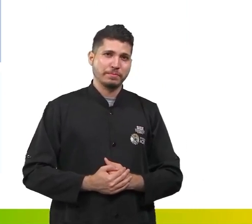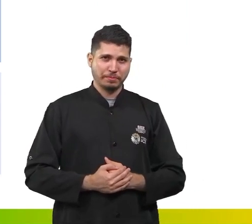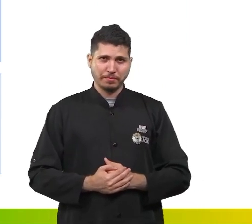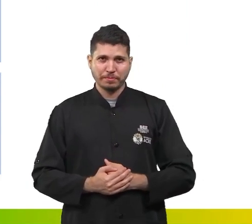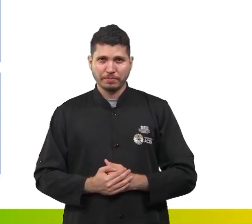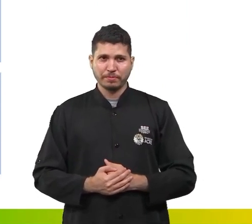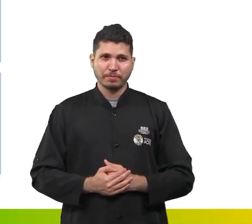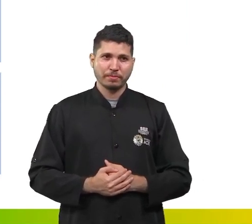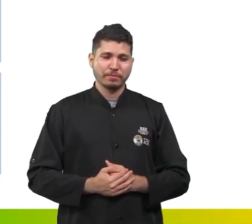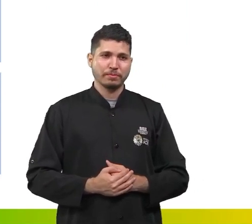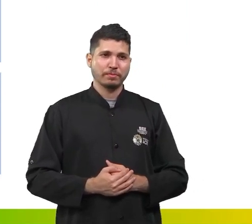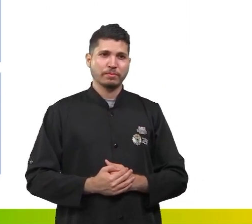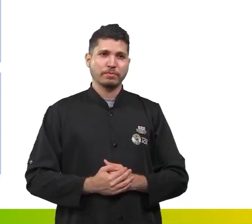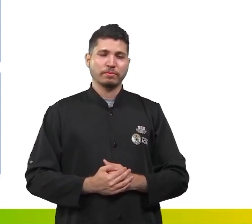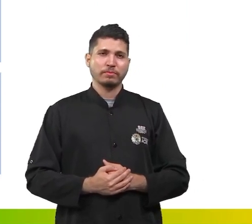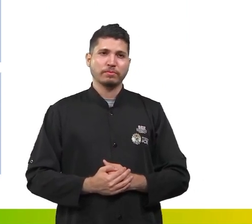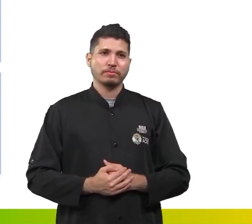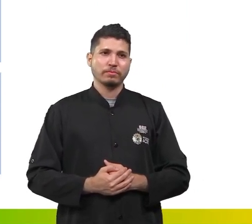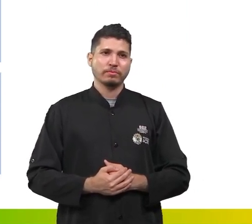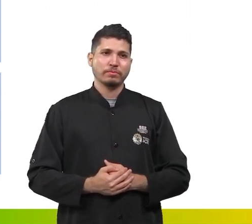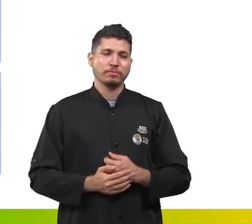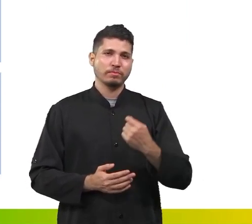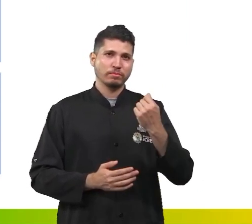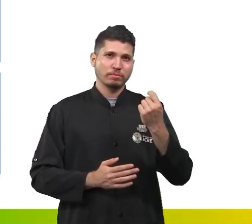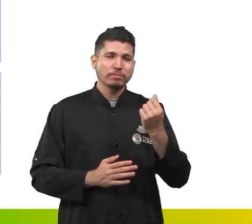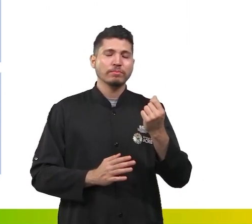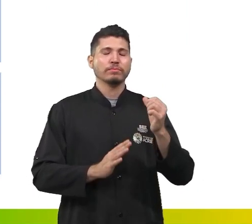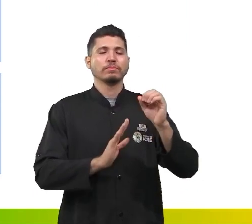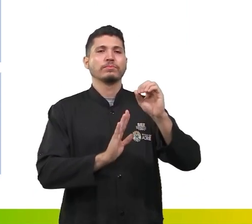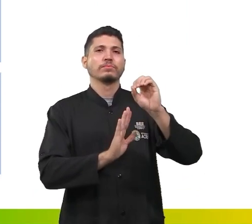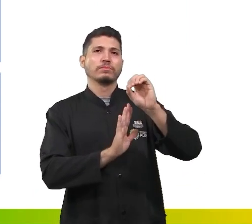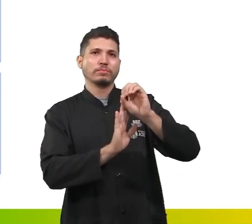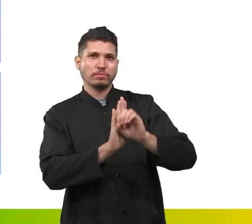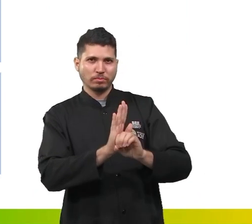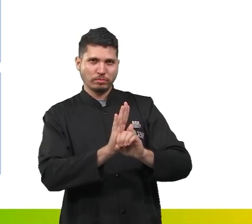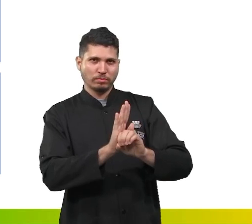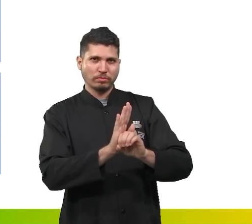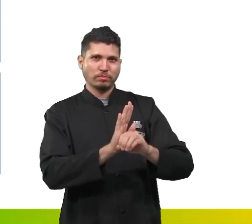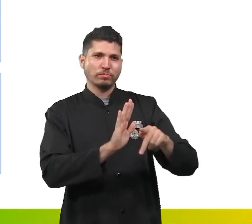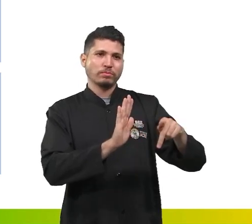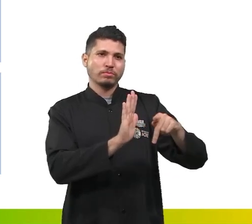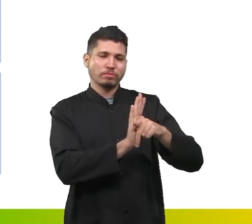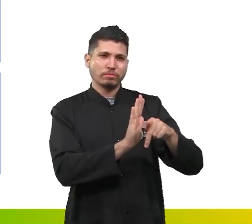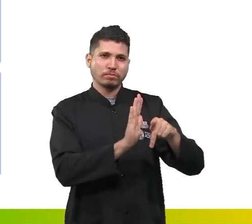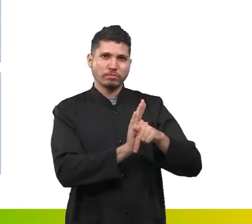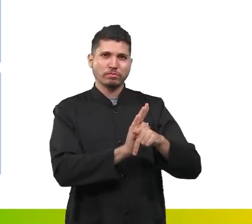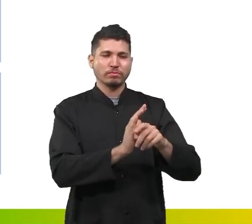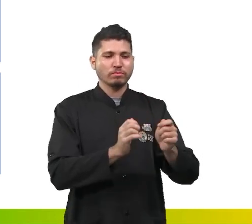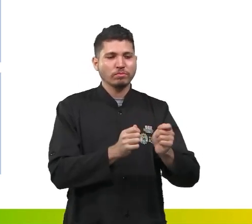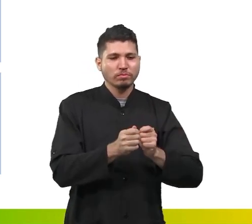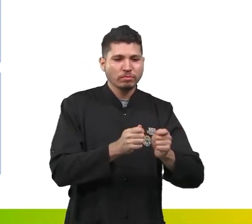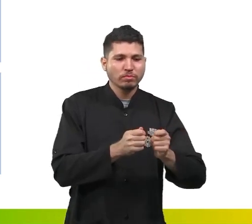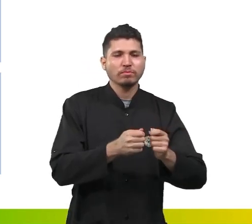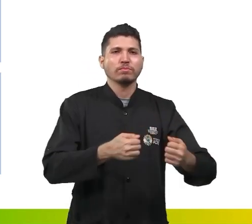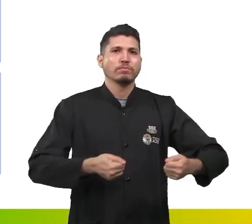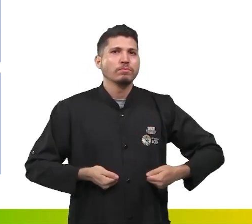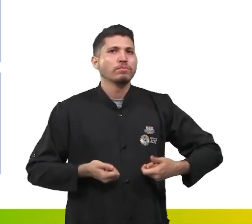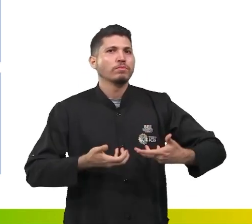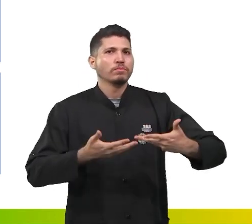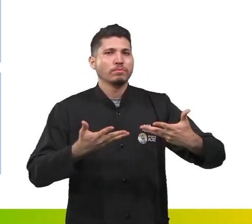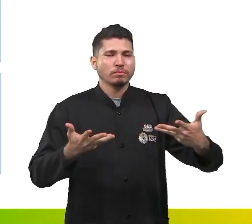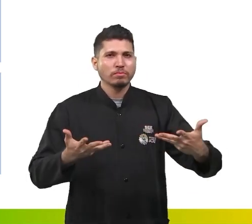Vamos lá. Falando do orçamento pessoal, é uma ferramenta de controle de gasto que uma pessoa tem, levando